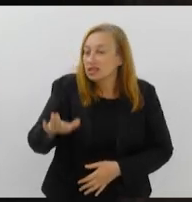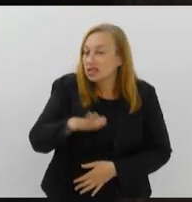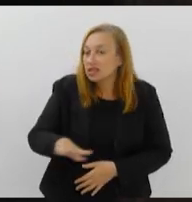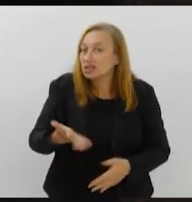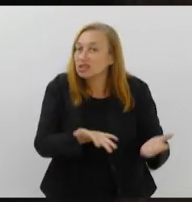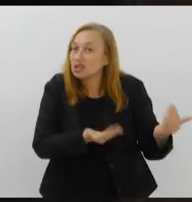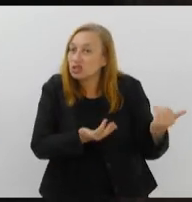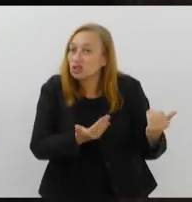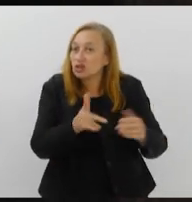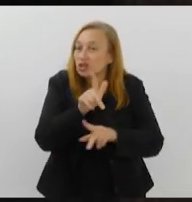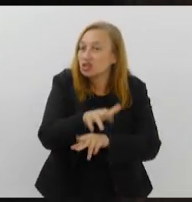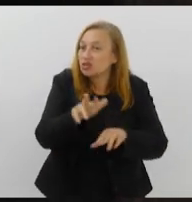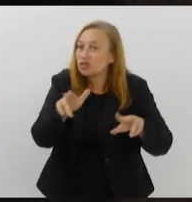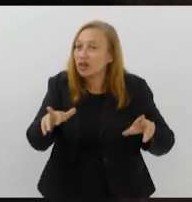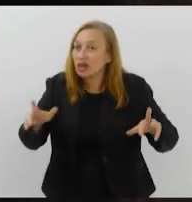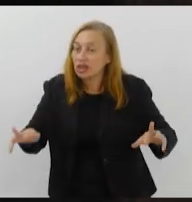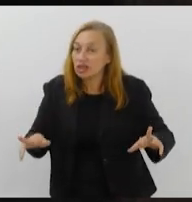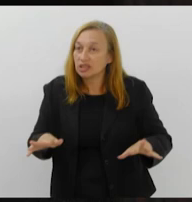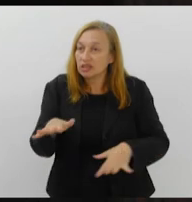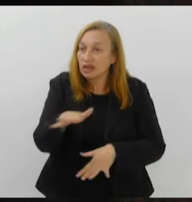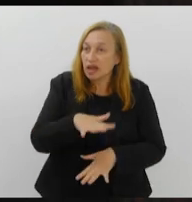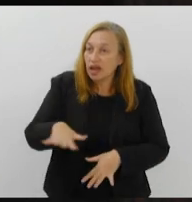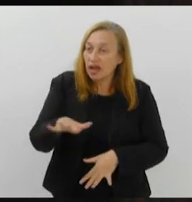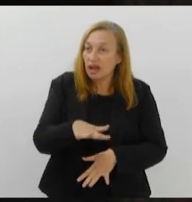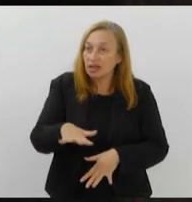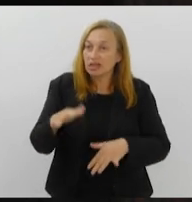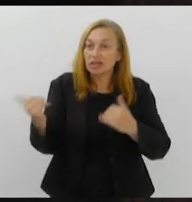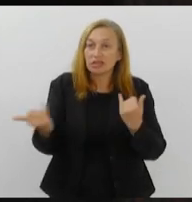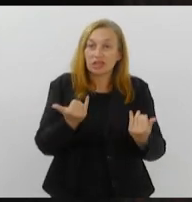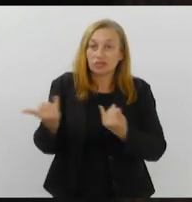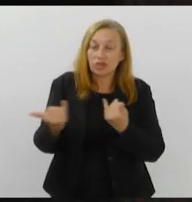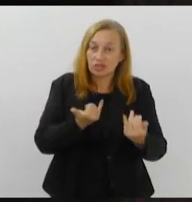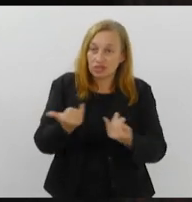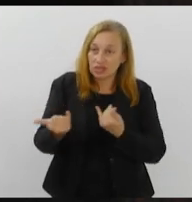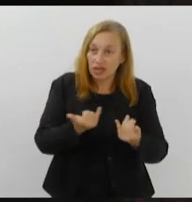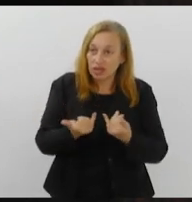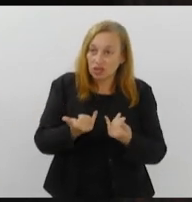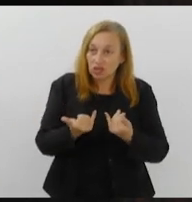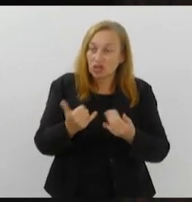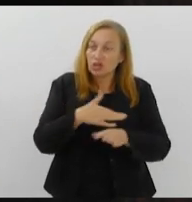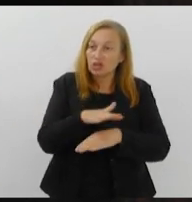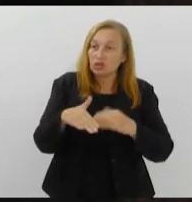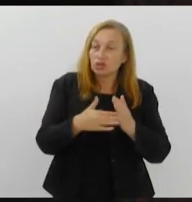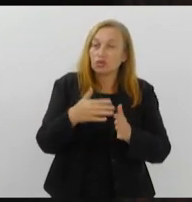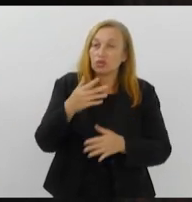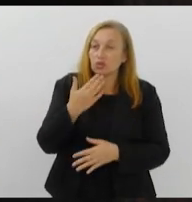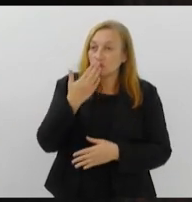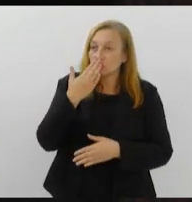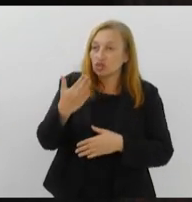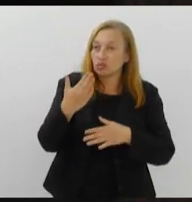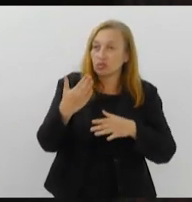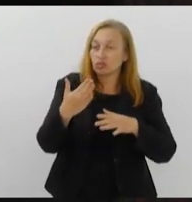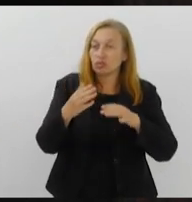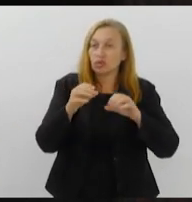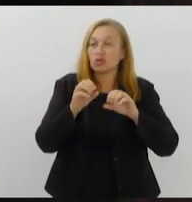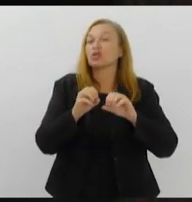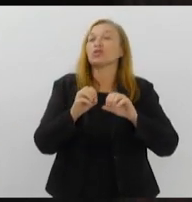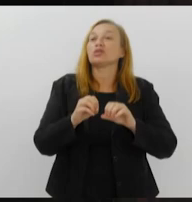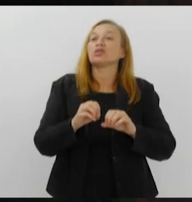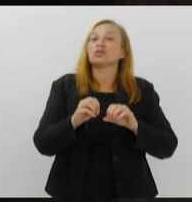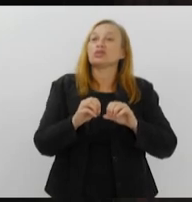sobre as diferentes funções e intenções das mensagens veiculadas em todos os tipos de mídias. Grifo,